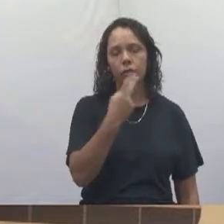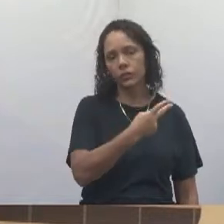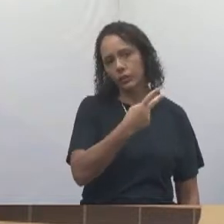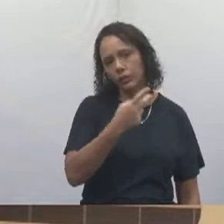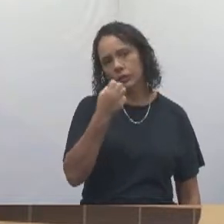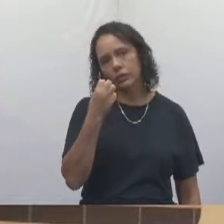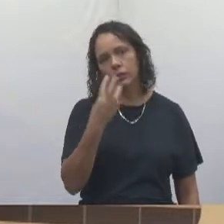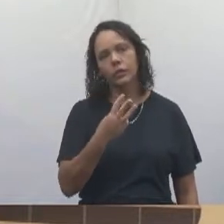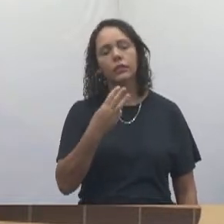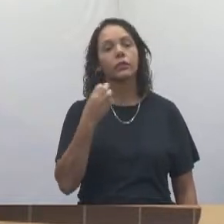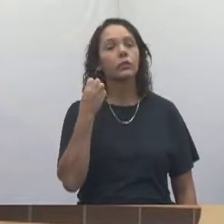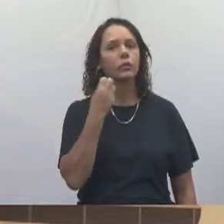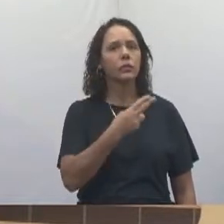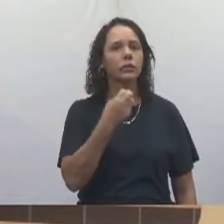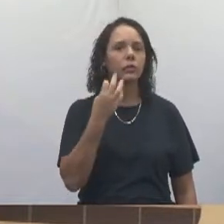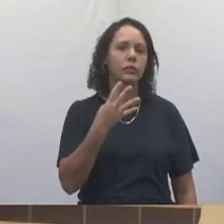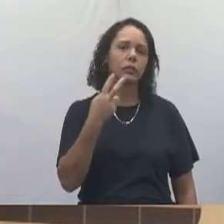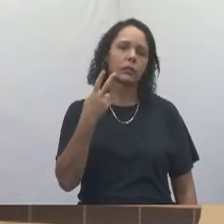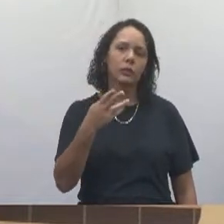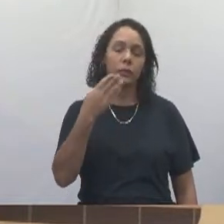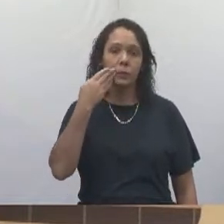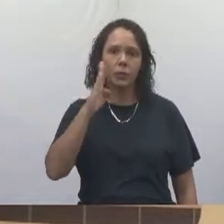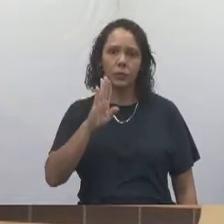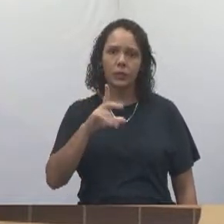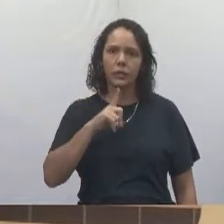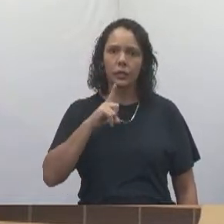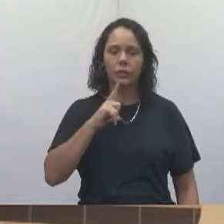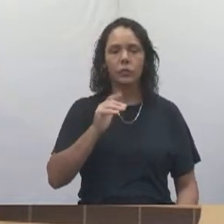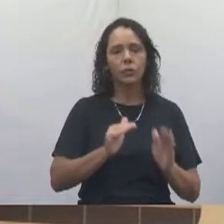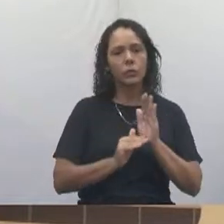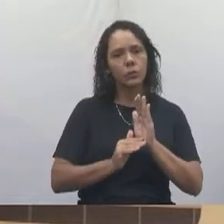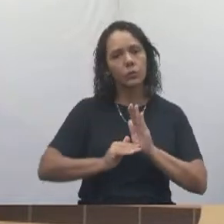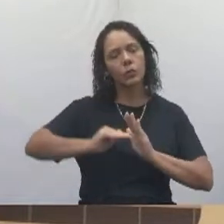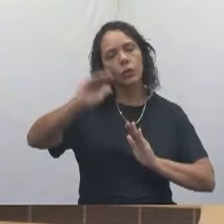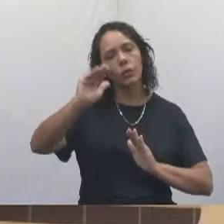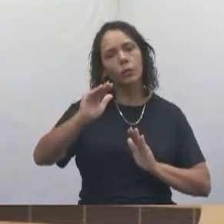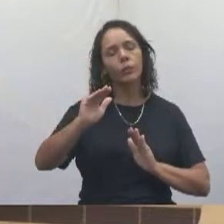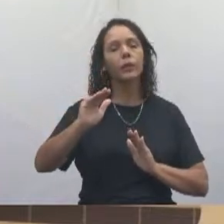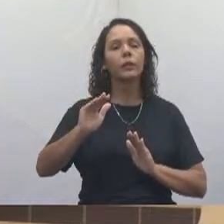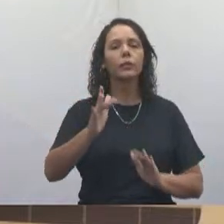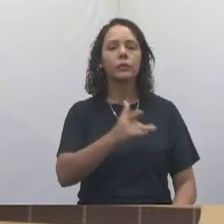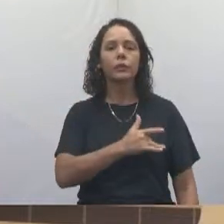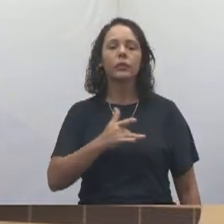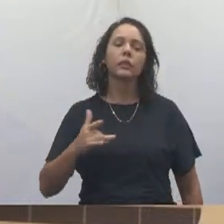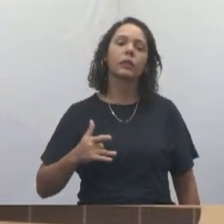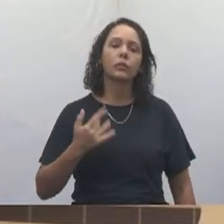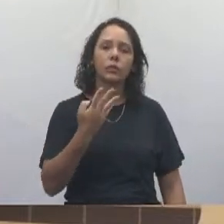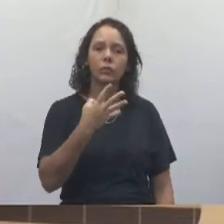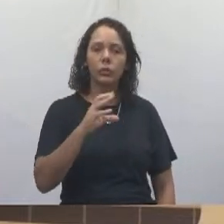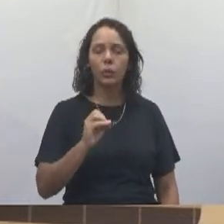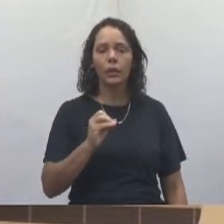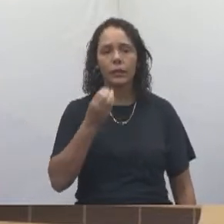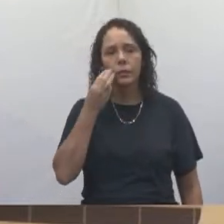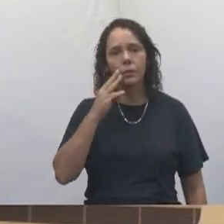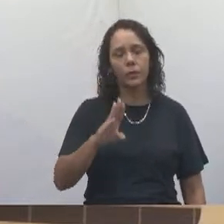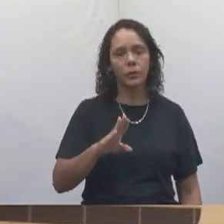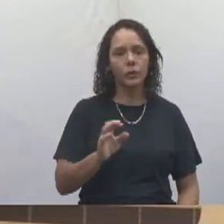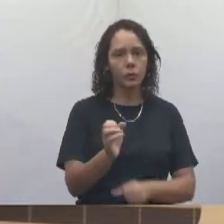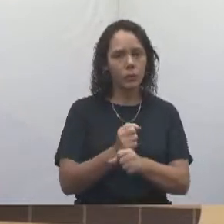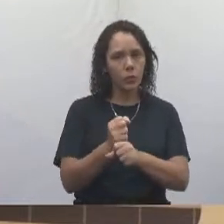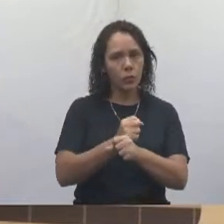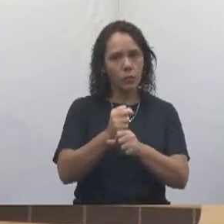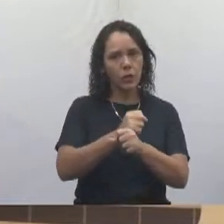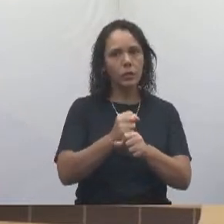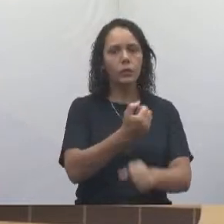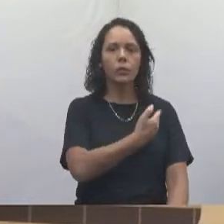242 milhões. Nós estamos tendo um aumento de custeio da saúde de 40 milhões por ano e a União